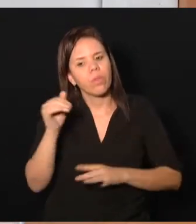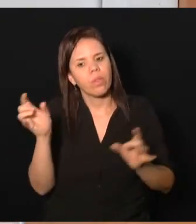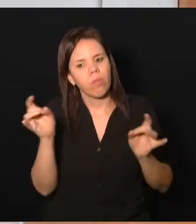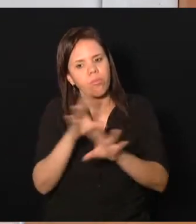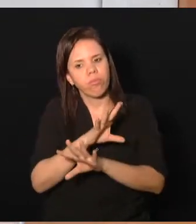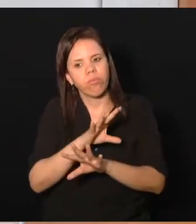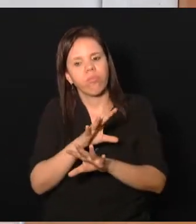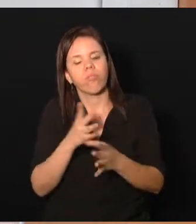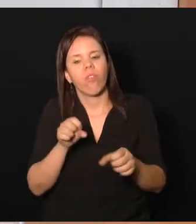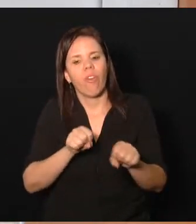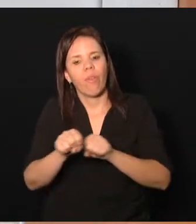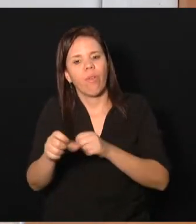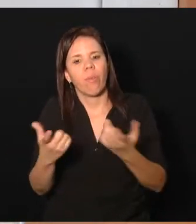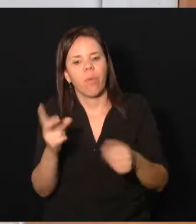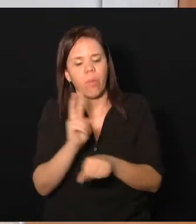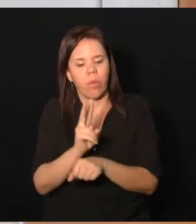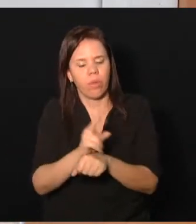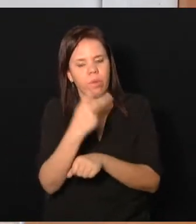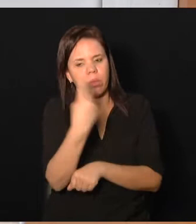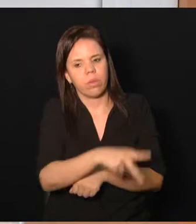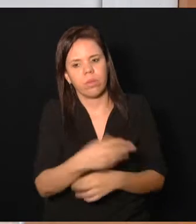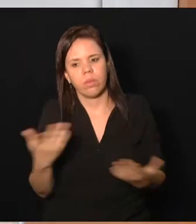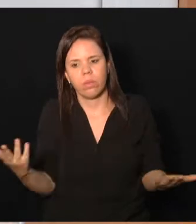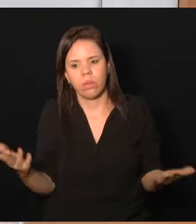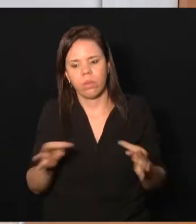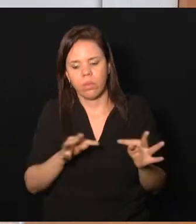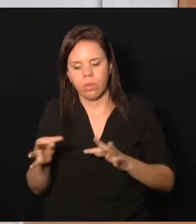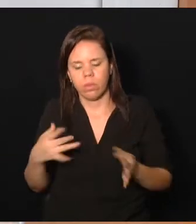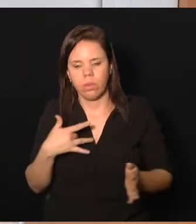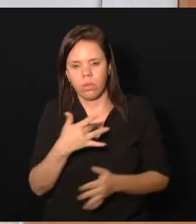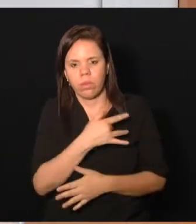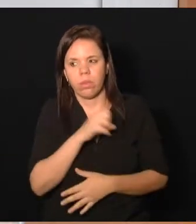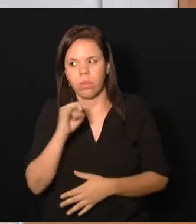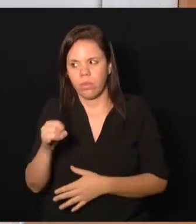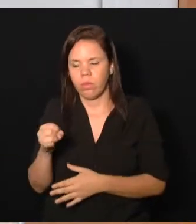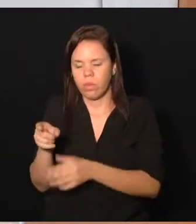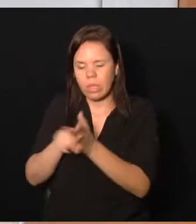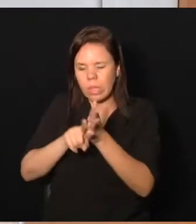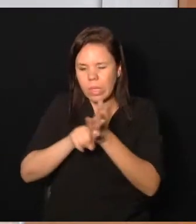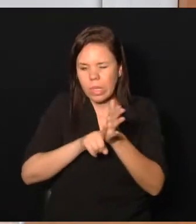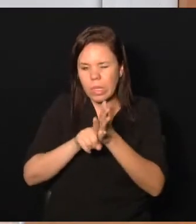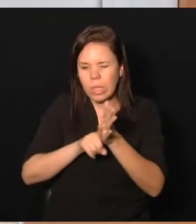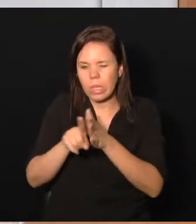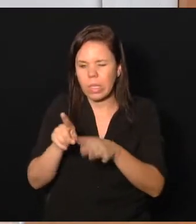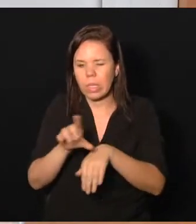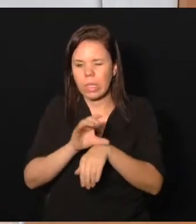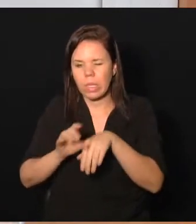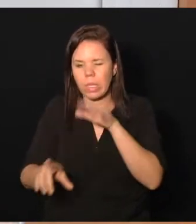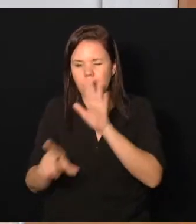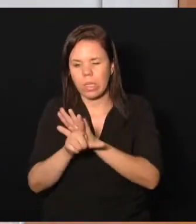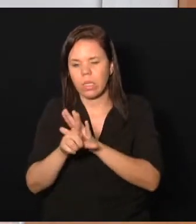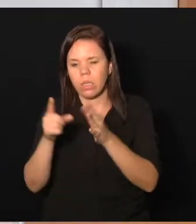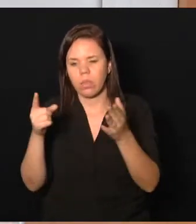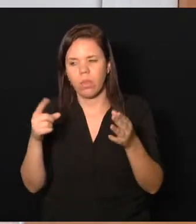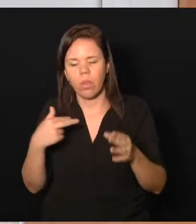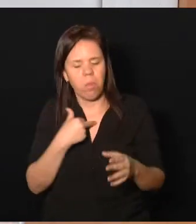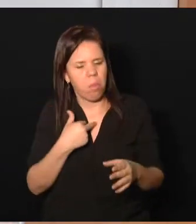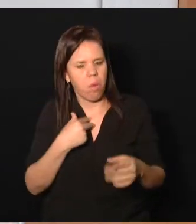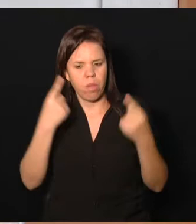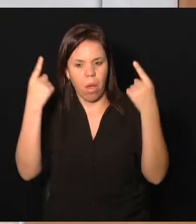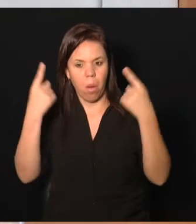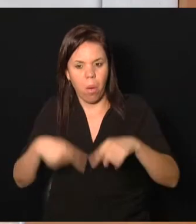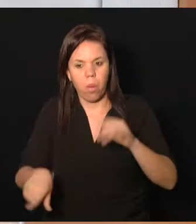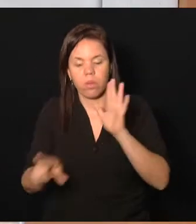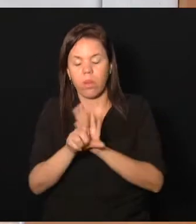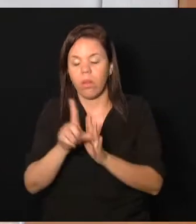cuidando deles, no trato da saúde. E se você pegar constitucionalmente, é uma afronta à Constituição isso. Afronta ao princípio